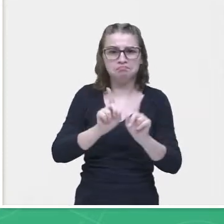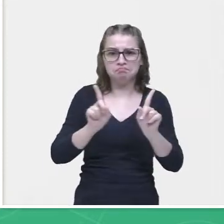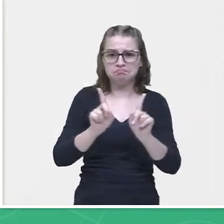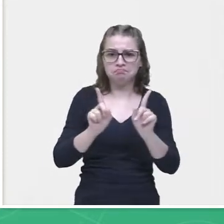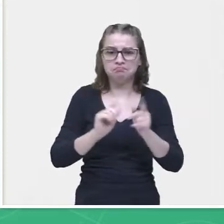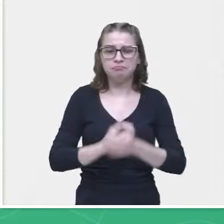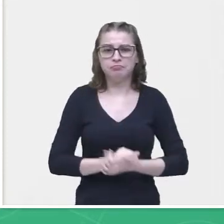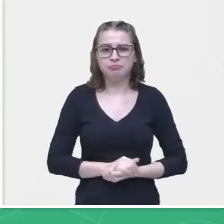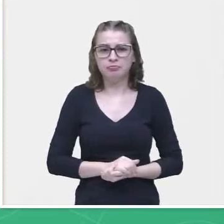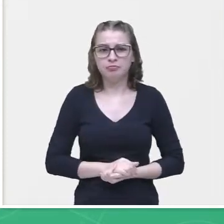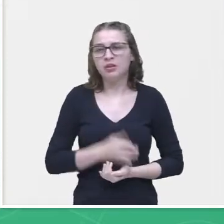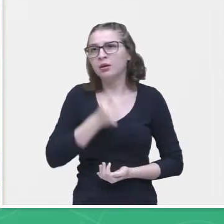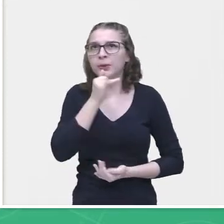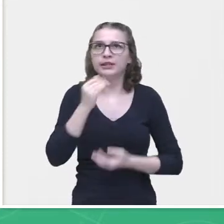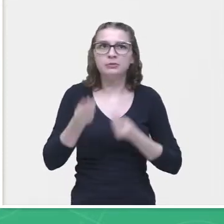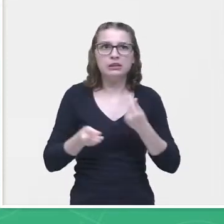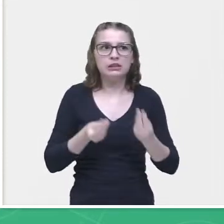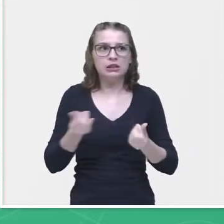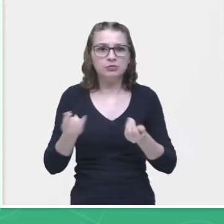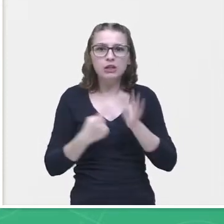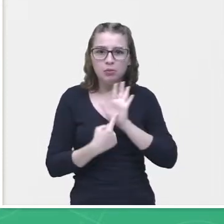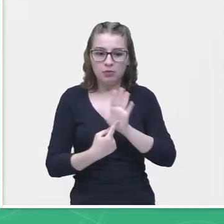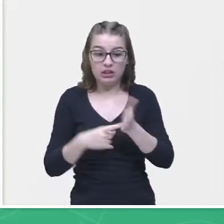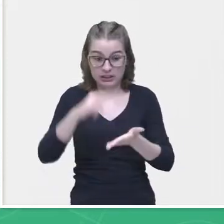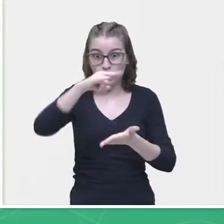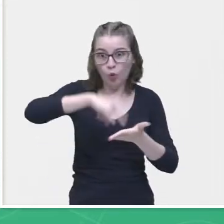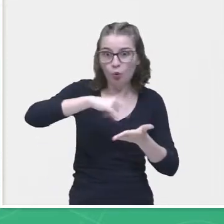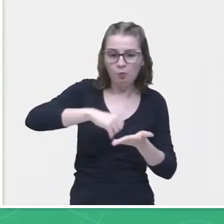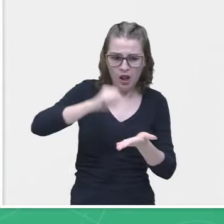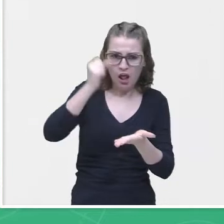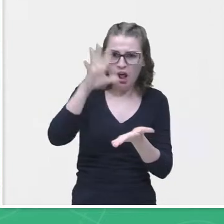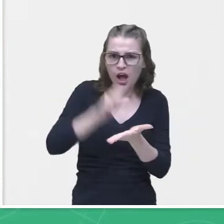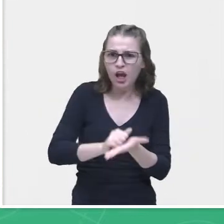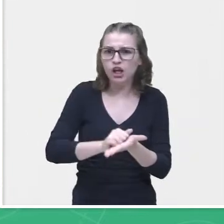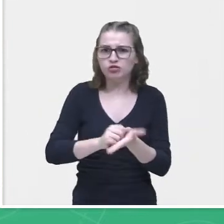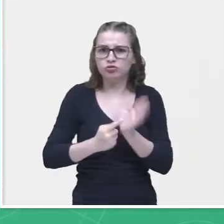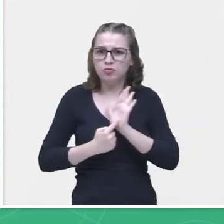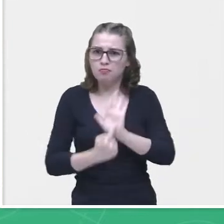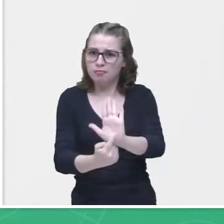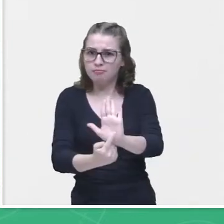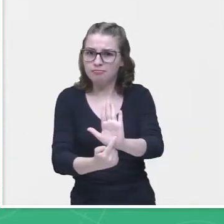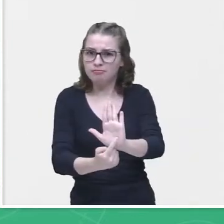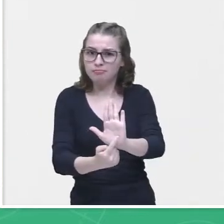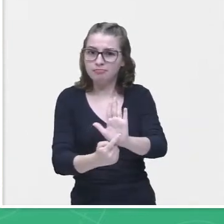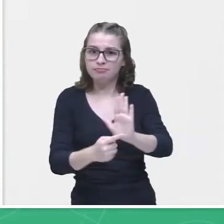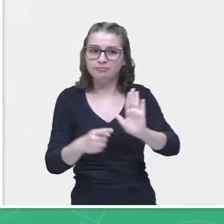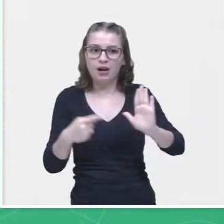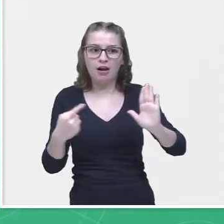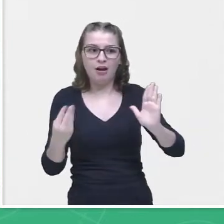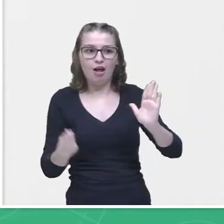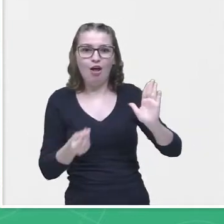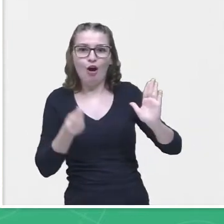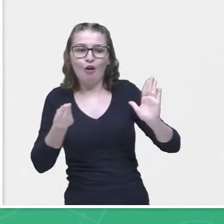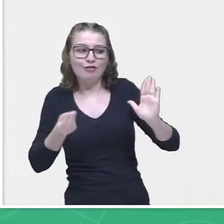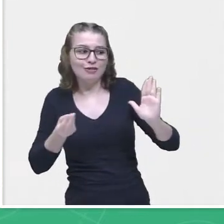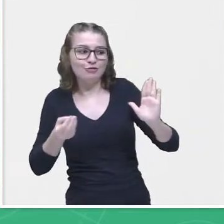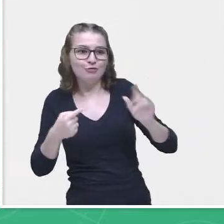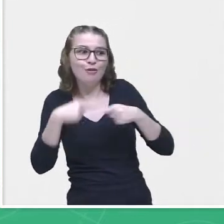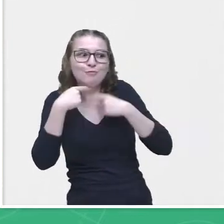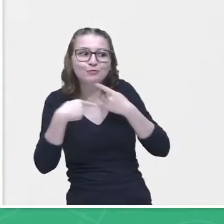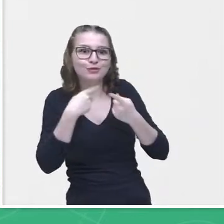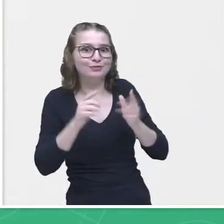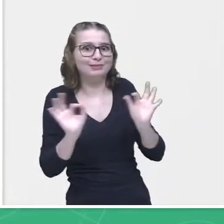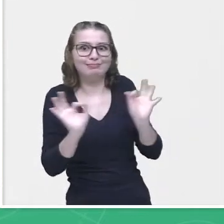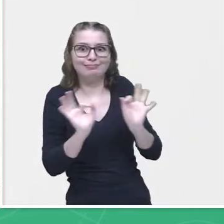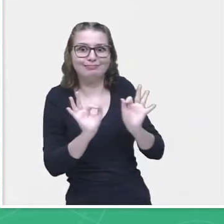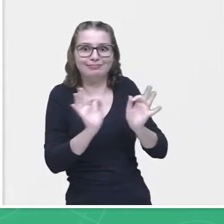está sendo apresentado com registro, com documento, né? Fica difícil outra pessoa argumentar, talvez seja isso. Olha o